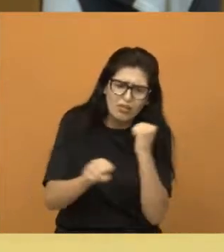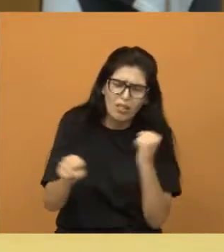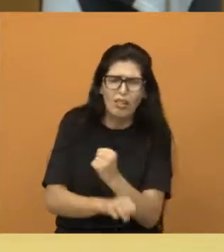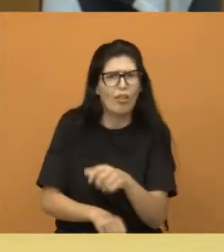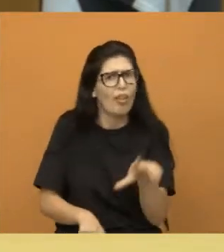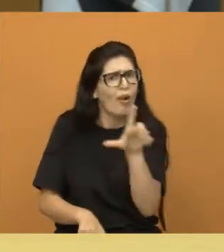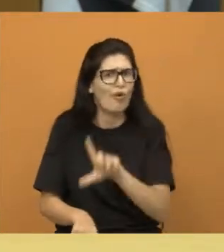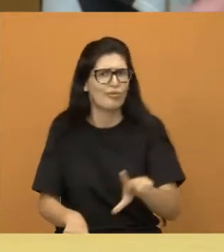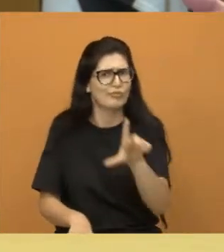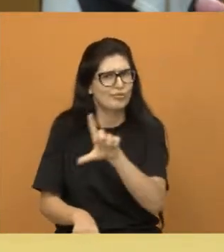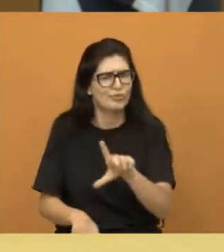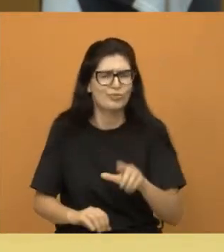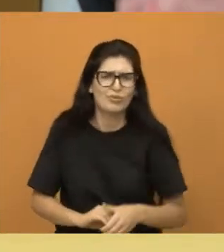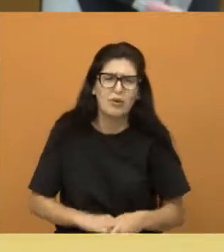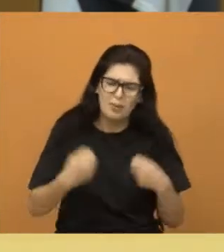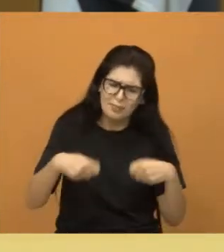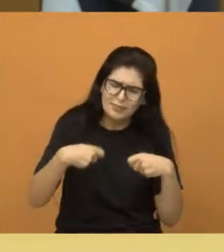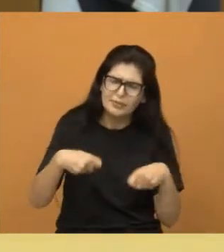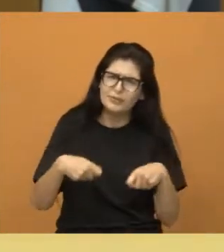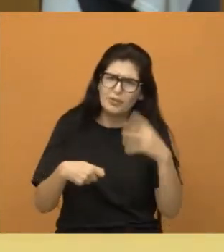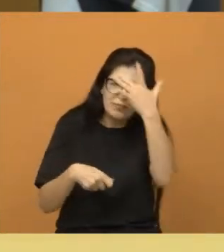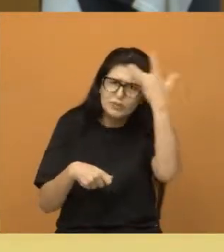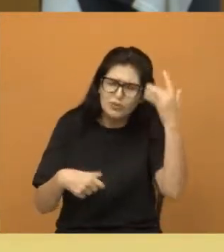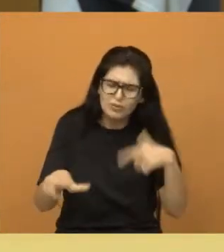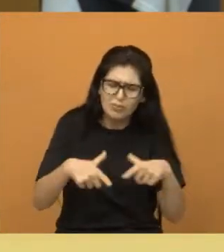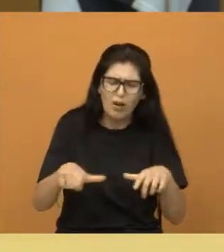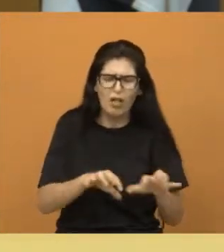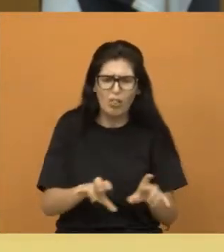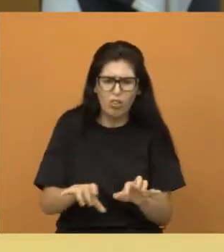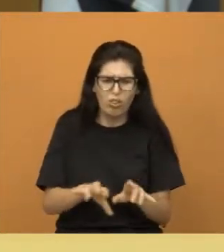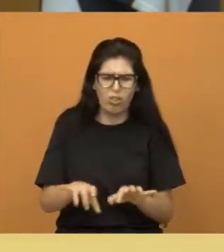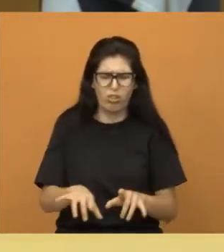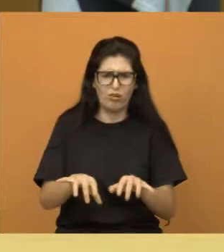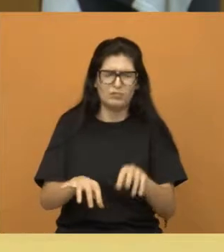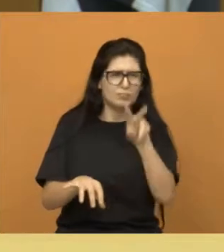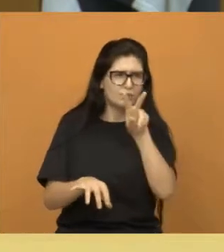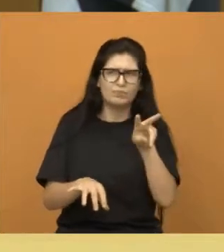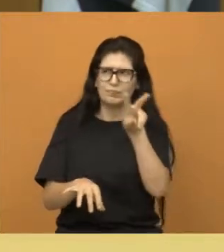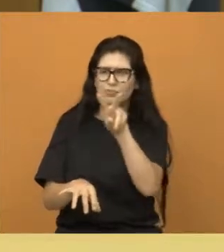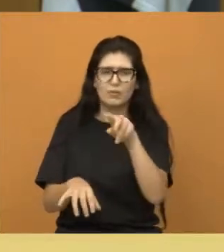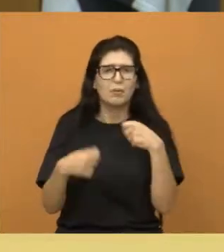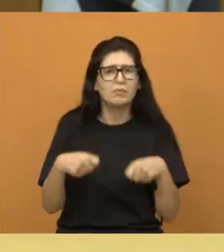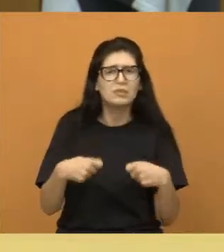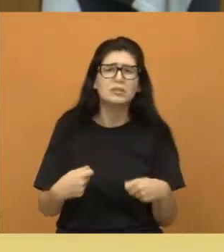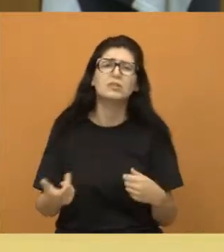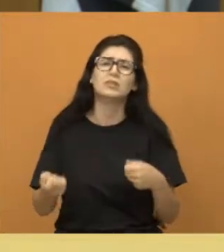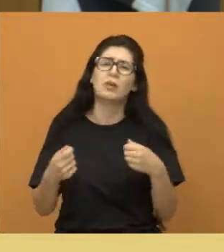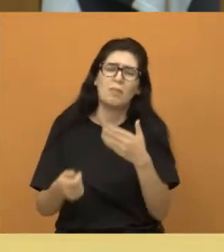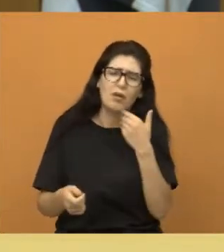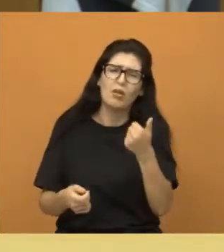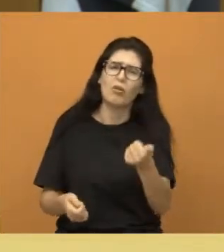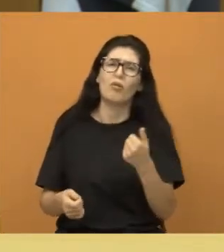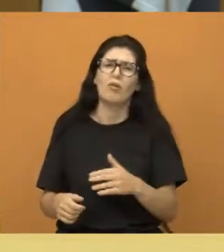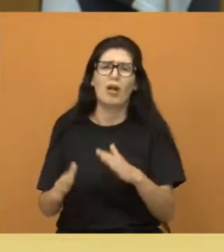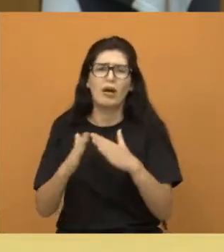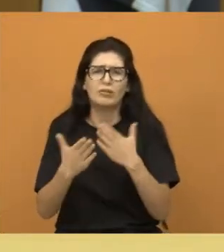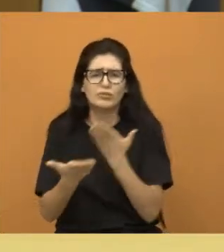Será que precisa de analista de sistema para saber que a cidade está precisando melhorar suas escolas municipais, que está